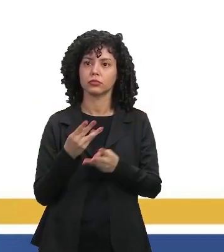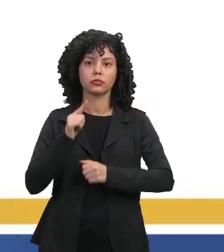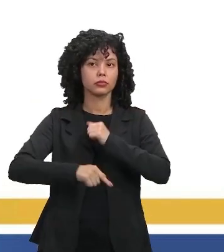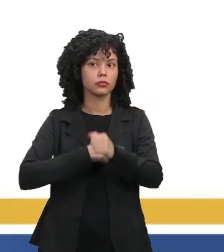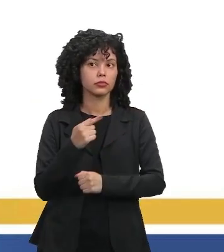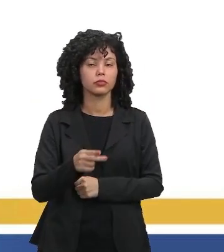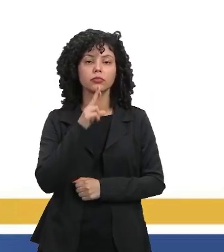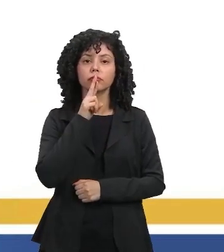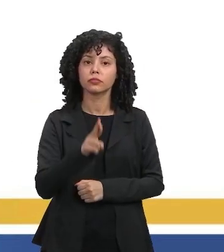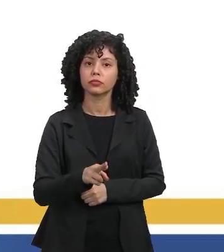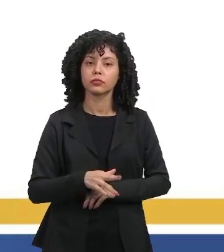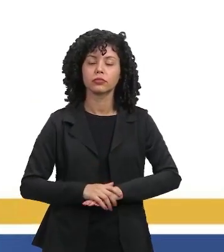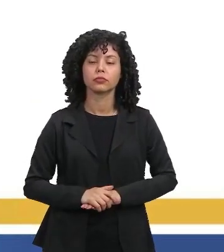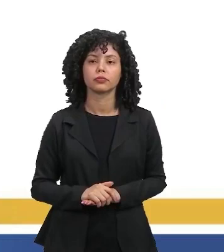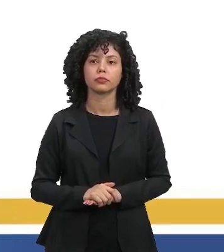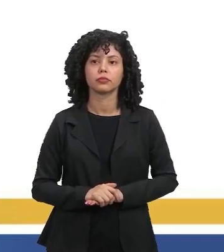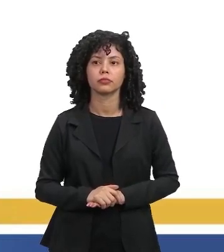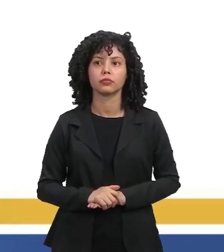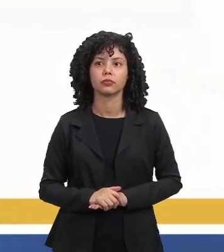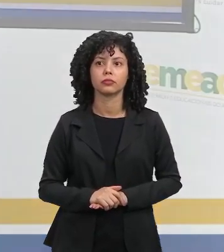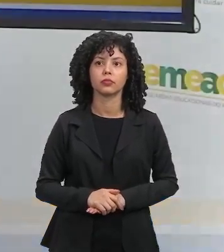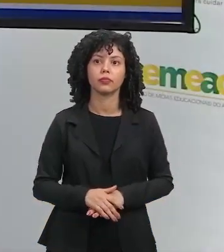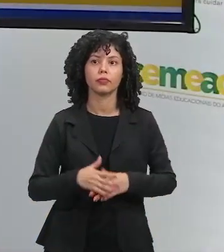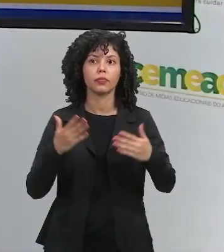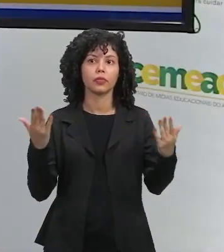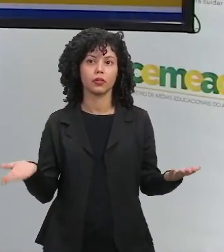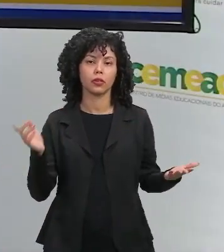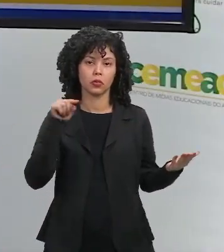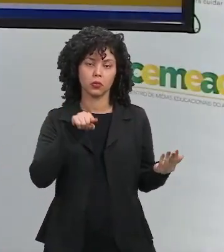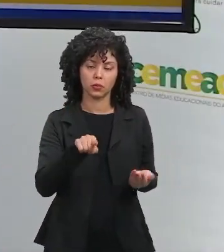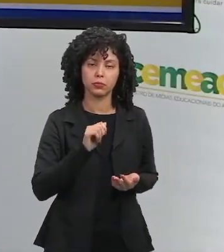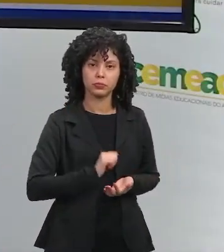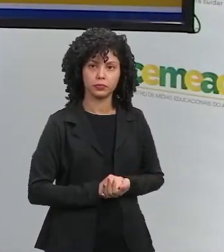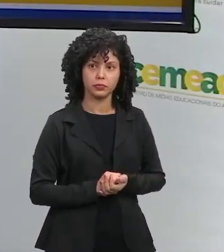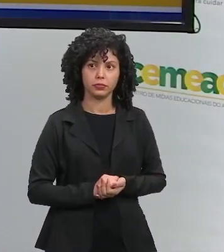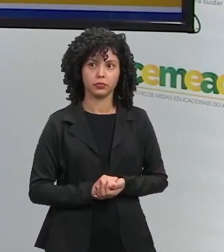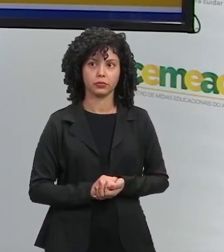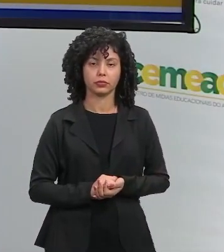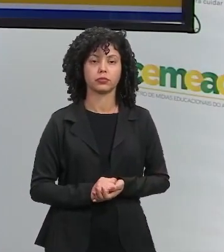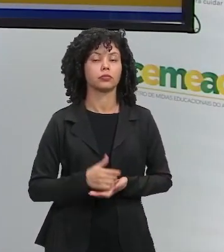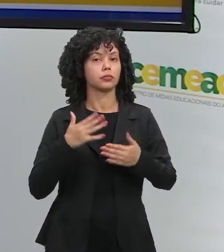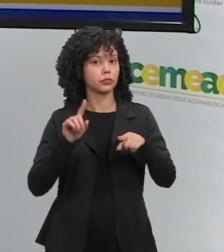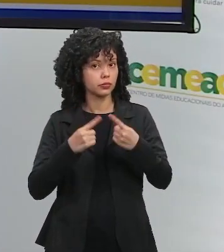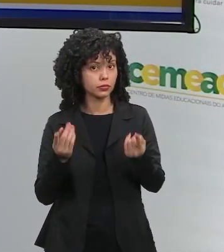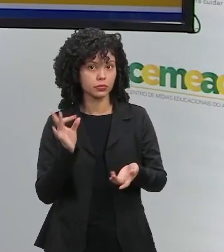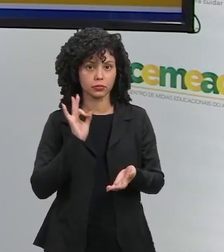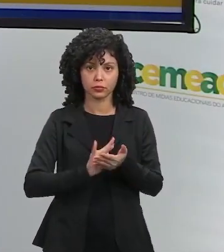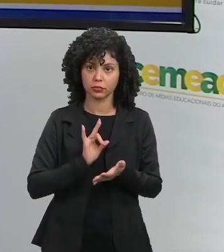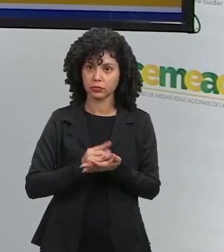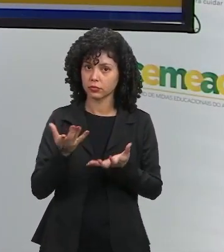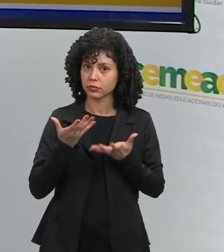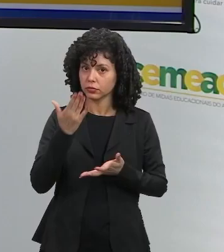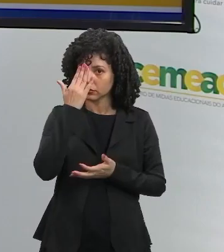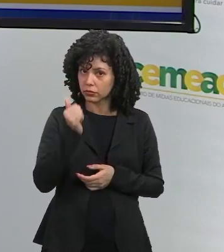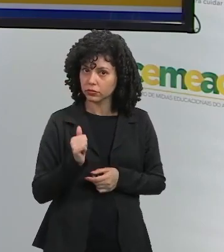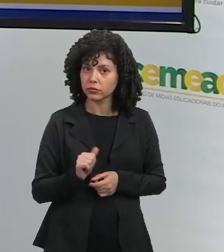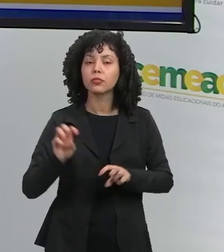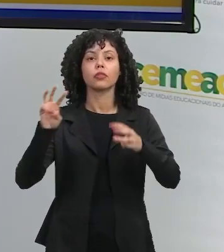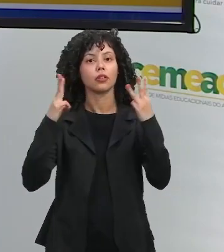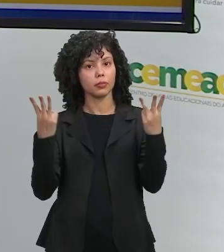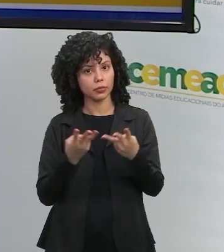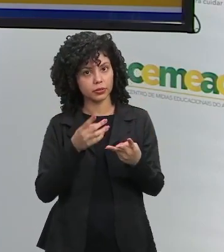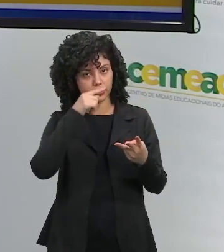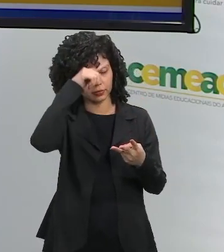são respectivamente. Então, essa questão aqui ela é hipotética, mas na realidade o que ela quer saber? Ela quer saber a massa